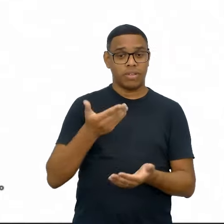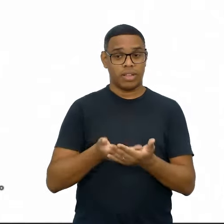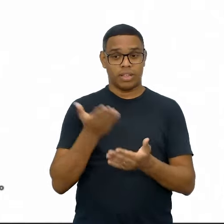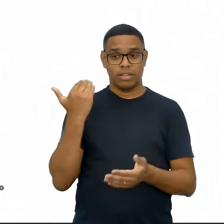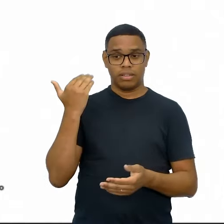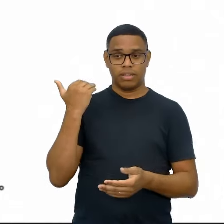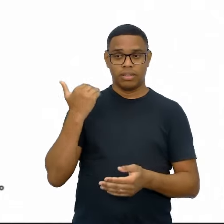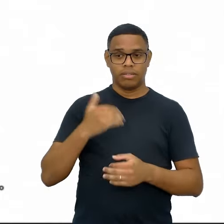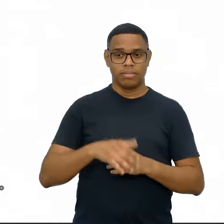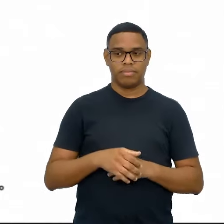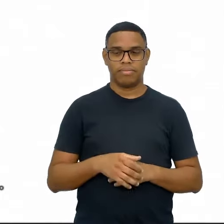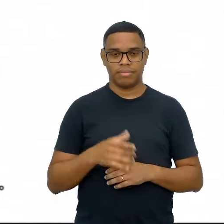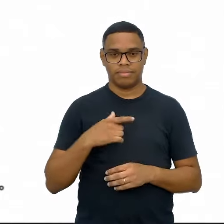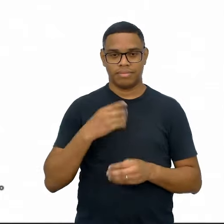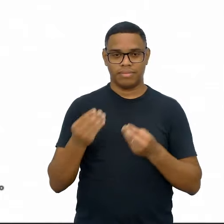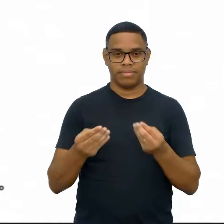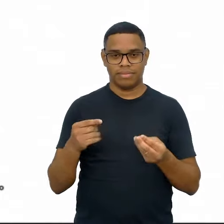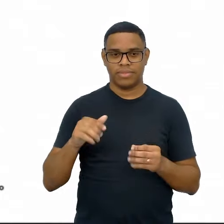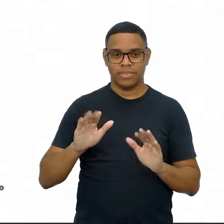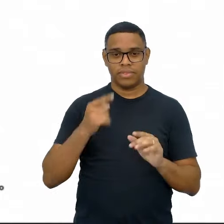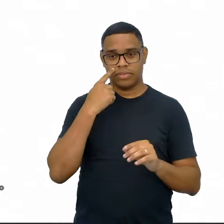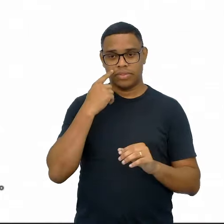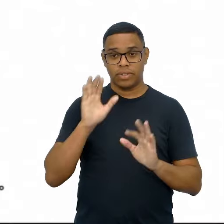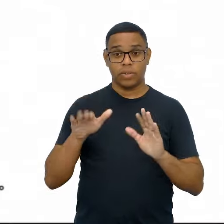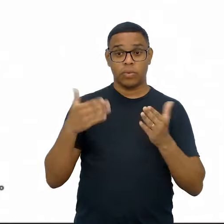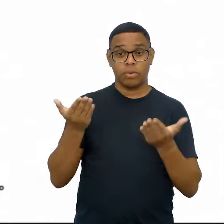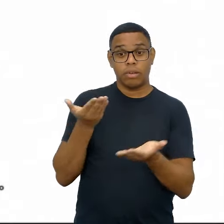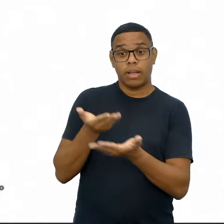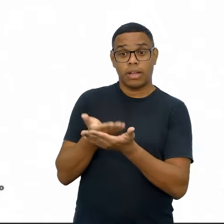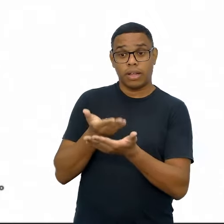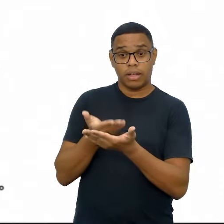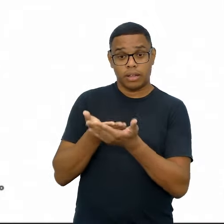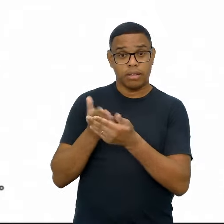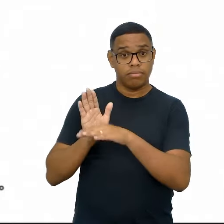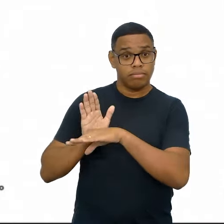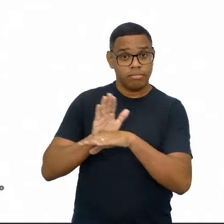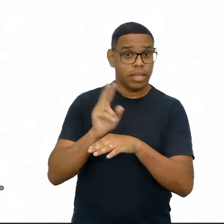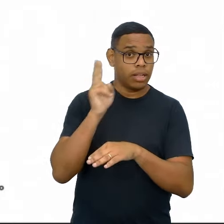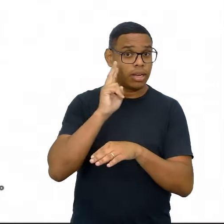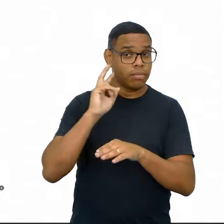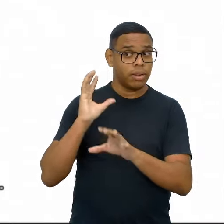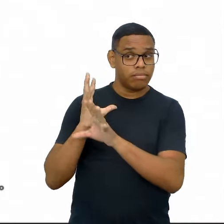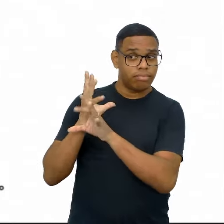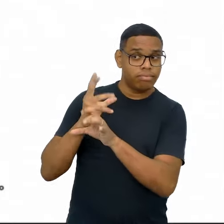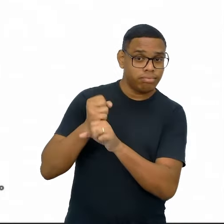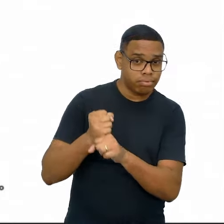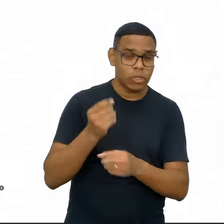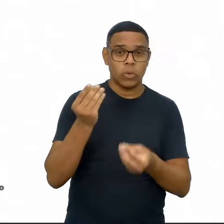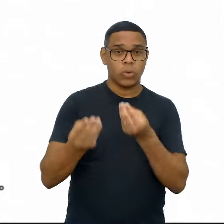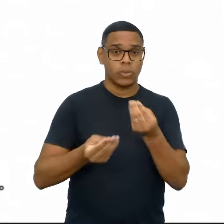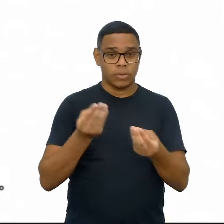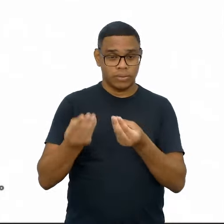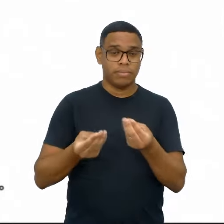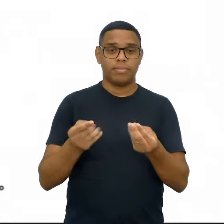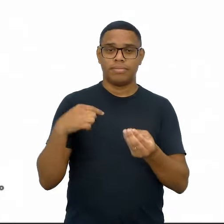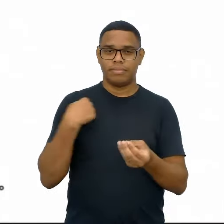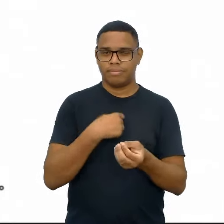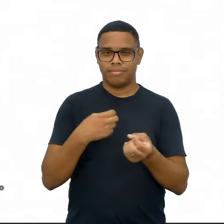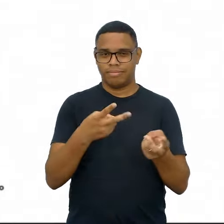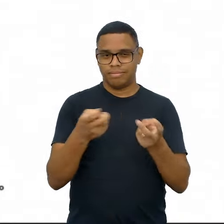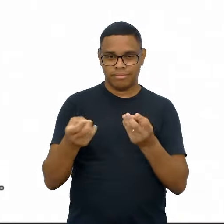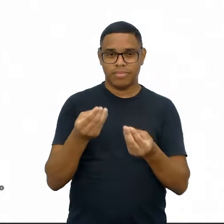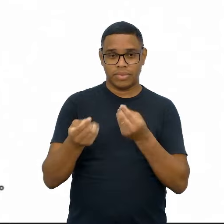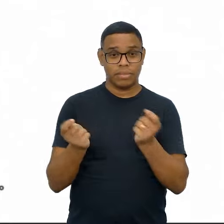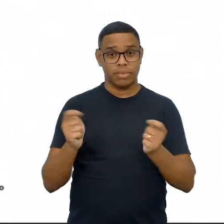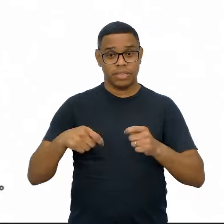Aprender Sempre, né, e verificar quais, né, aulas possibilitam essa retomada, né, com relação, a gente olhando para a